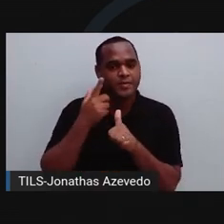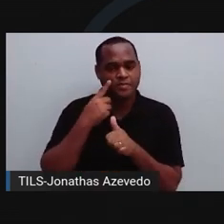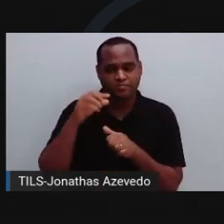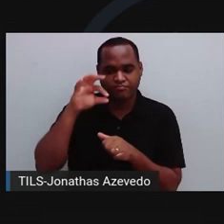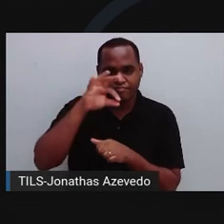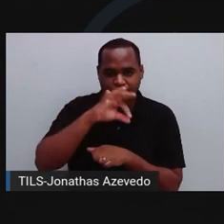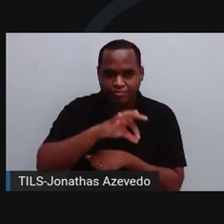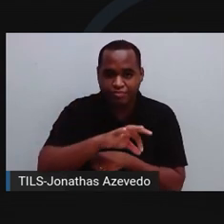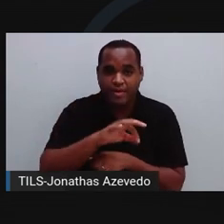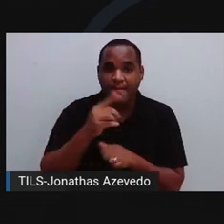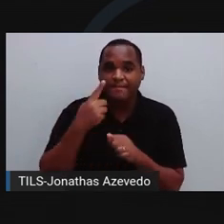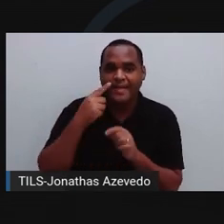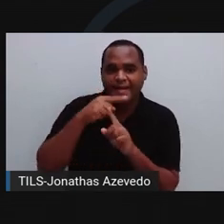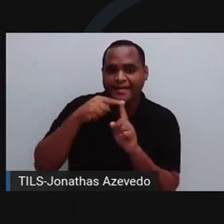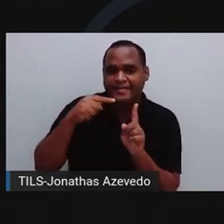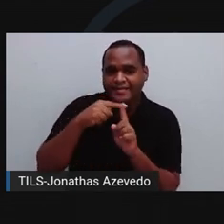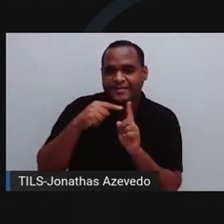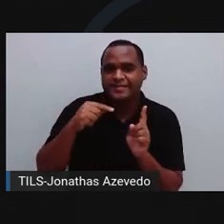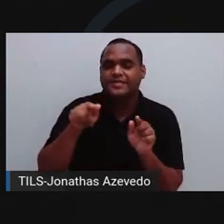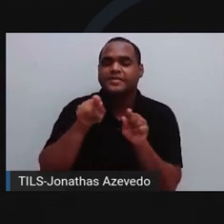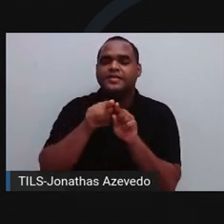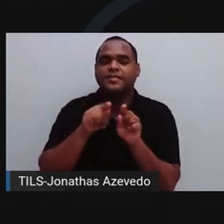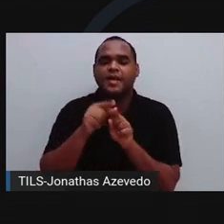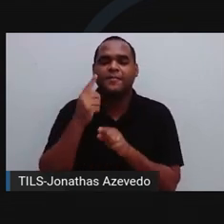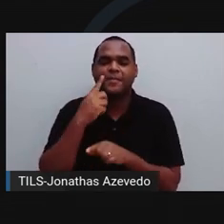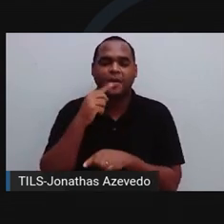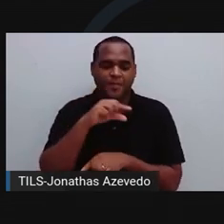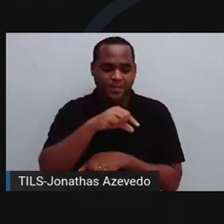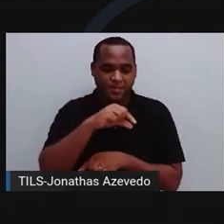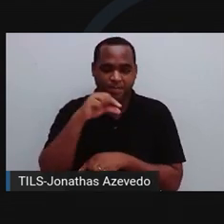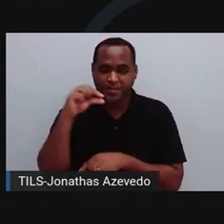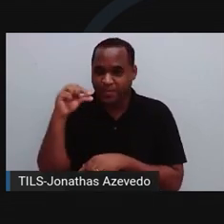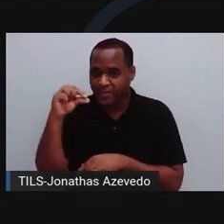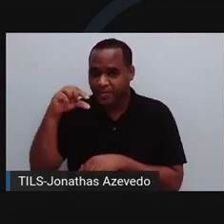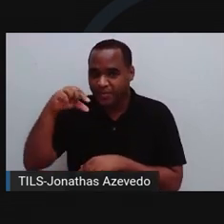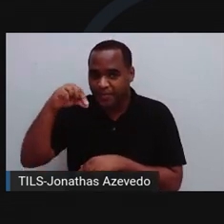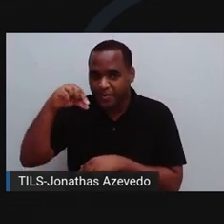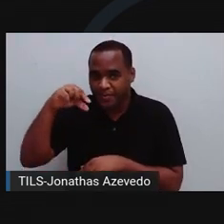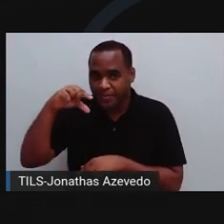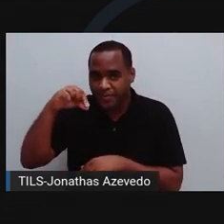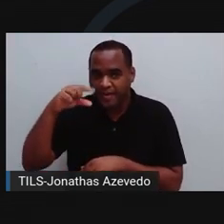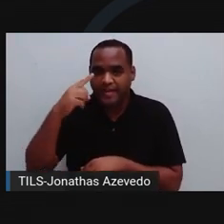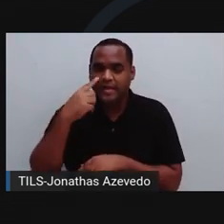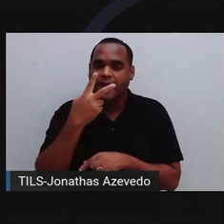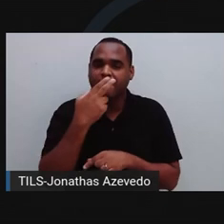água e manter uma pequena gota no seu interior, o mais perto